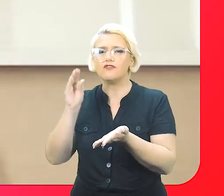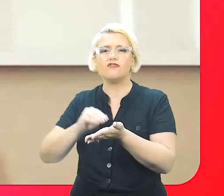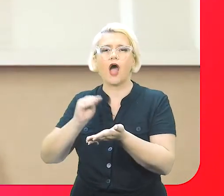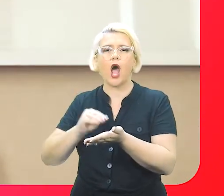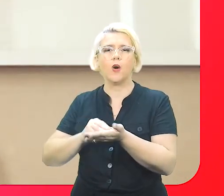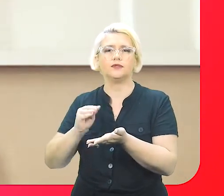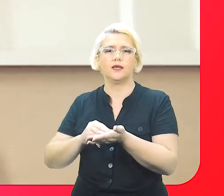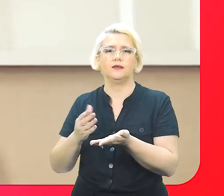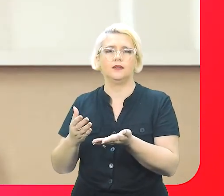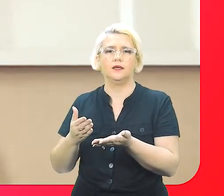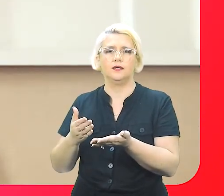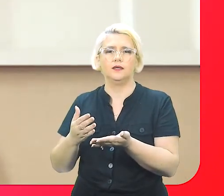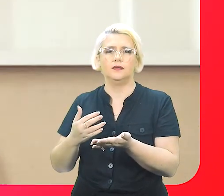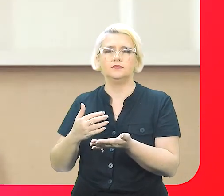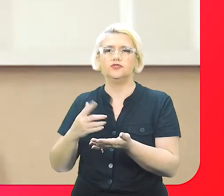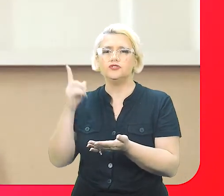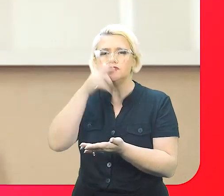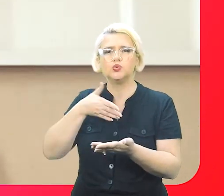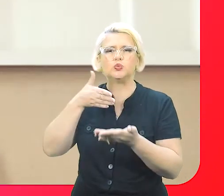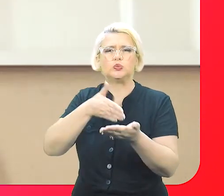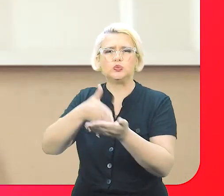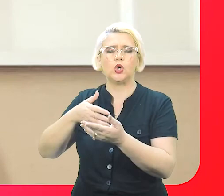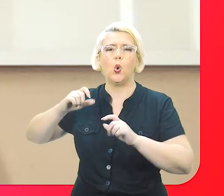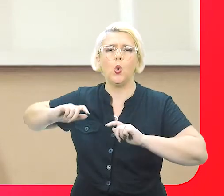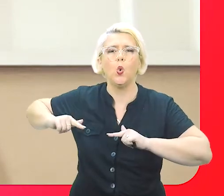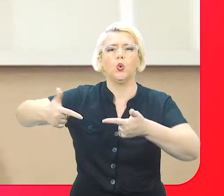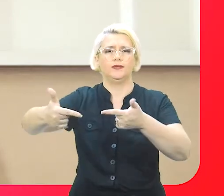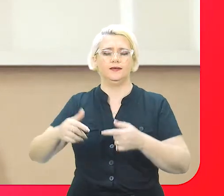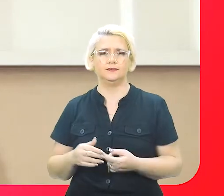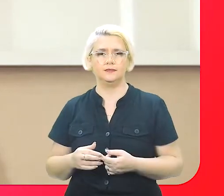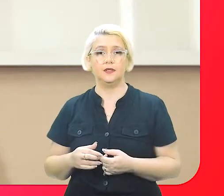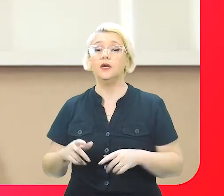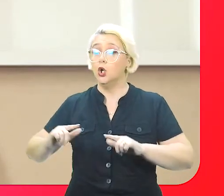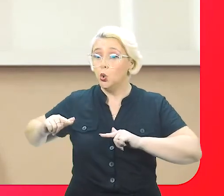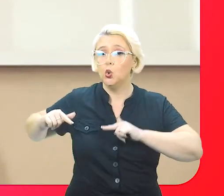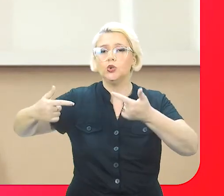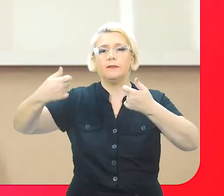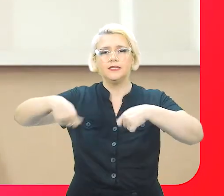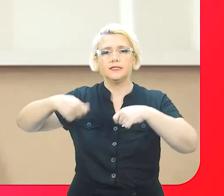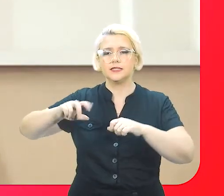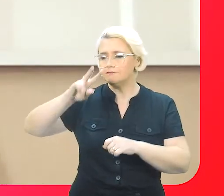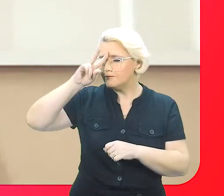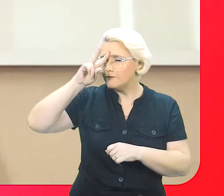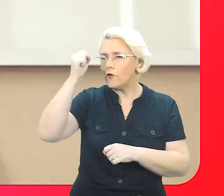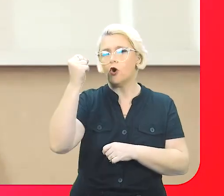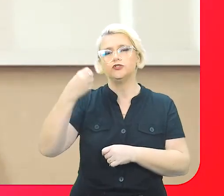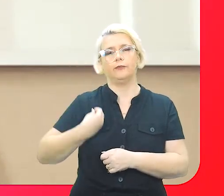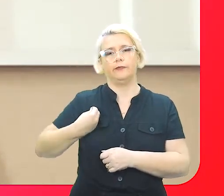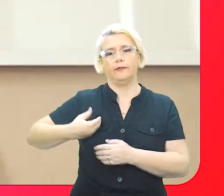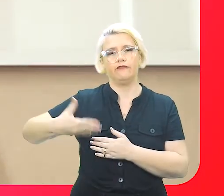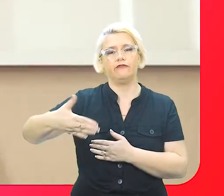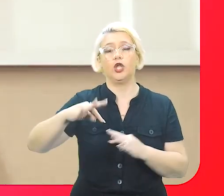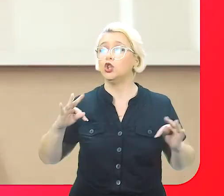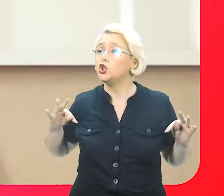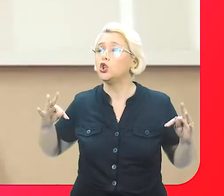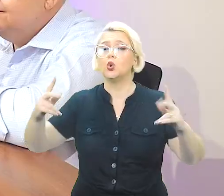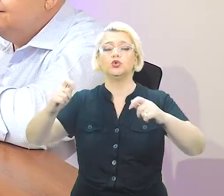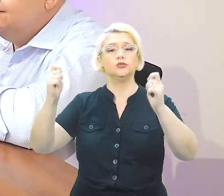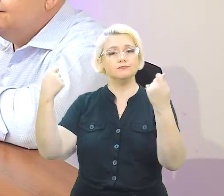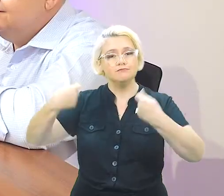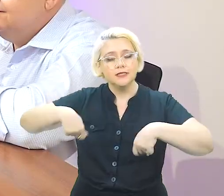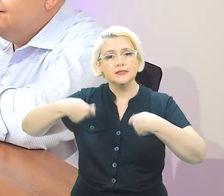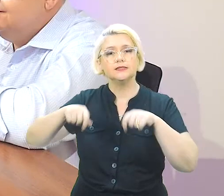desprovidas das condições de luta. A luta é própria da sobrevivência, e todos têm